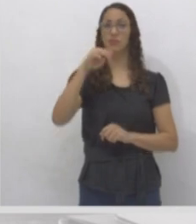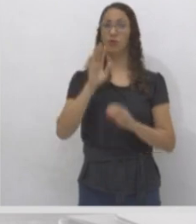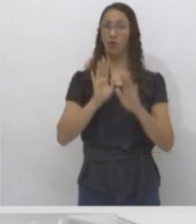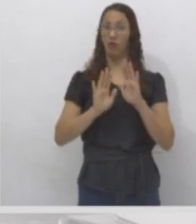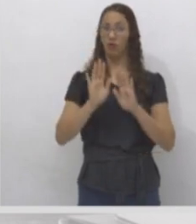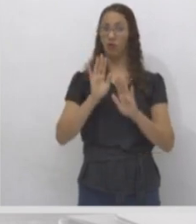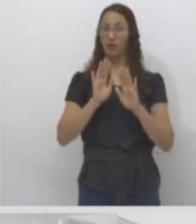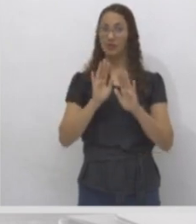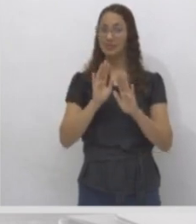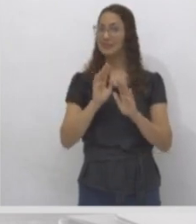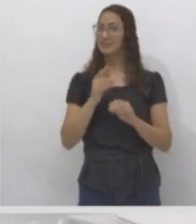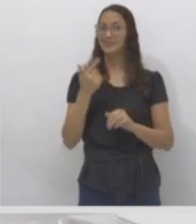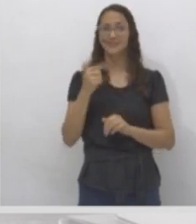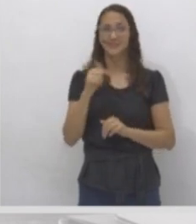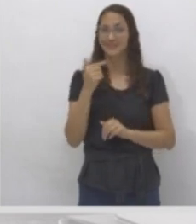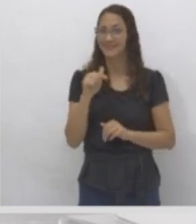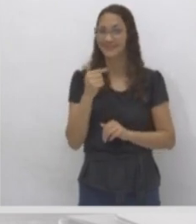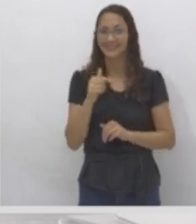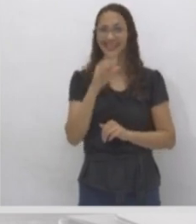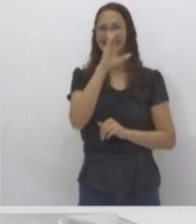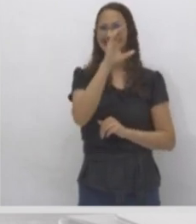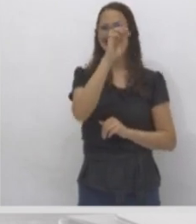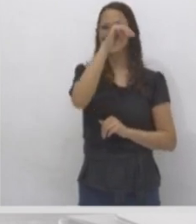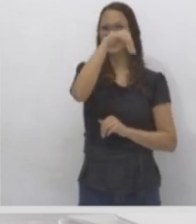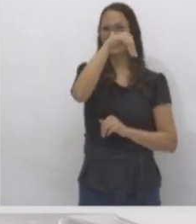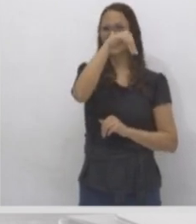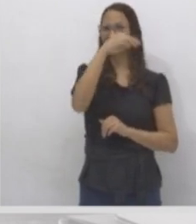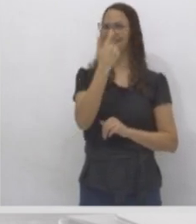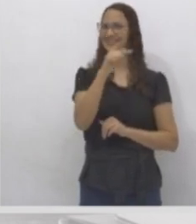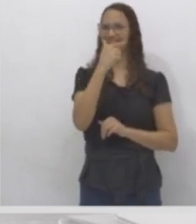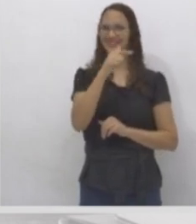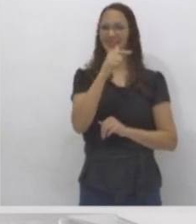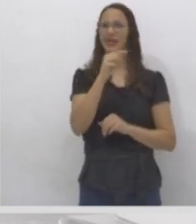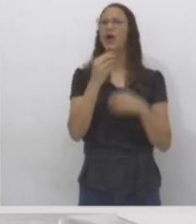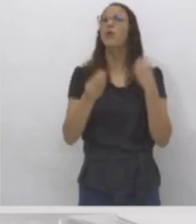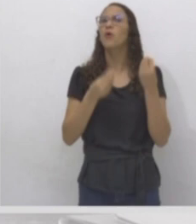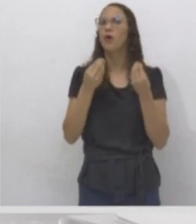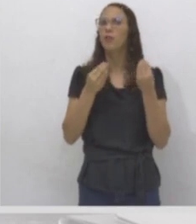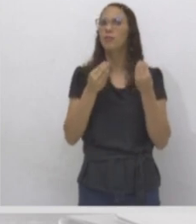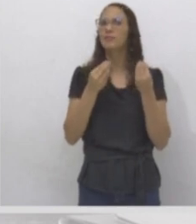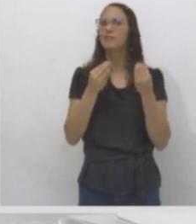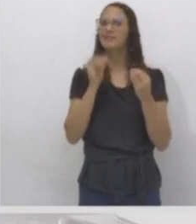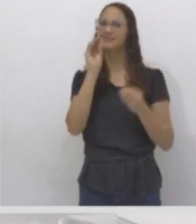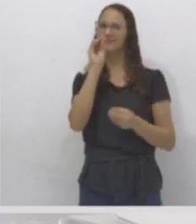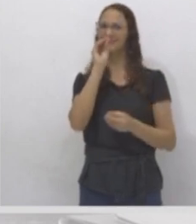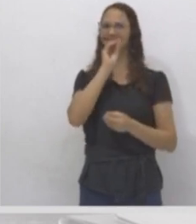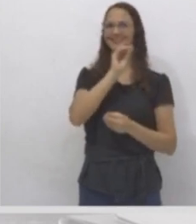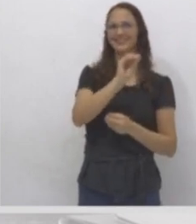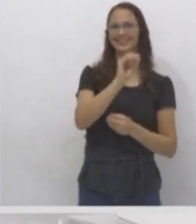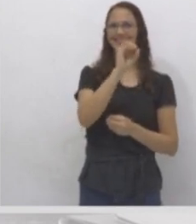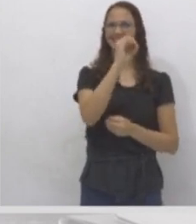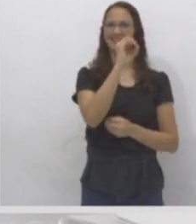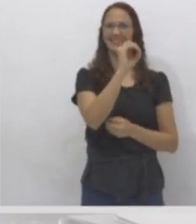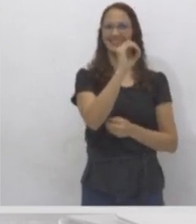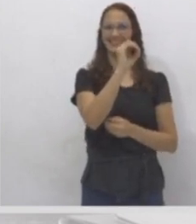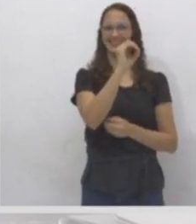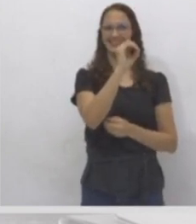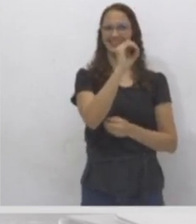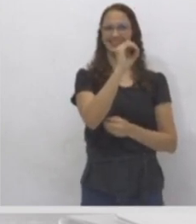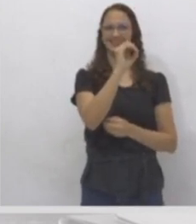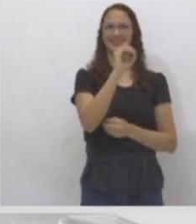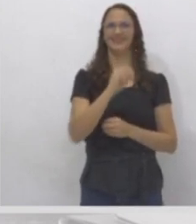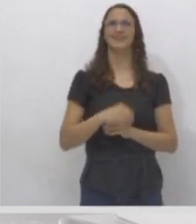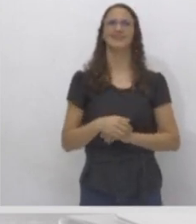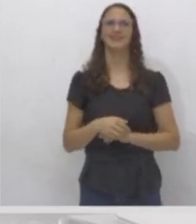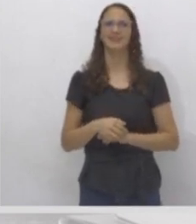não tem centena de milhar. Quando não tem a centena de milhar, você acrescenta um 0. Em